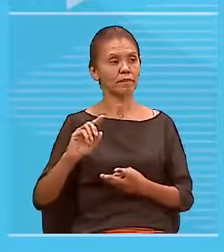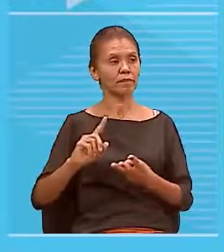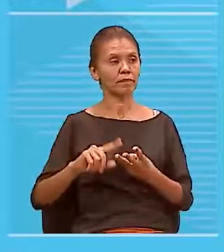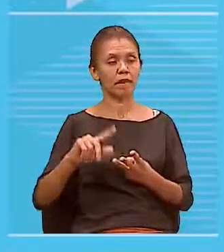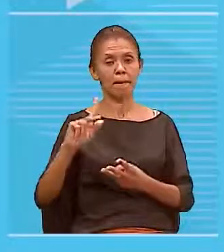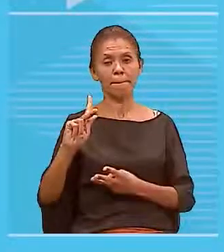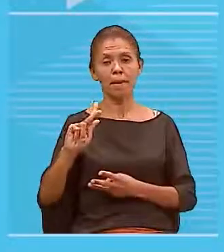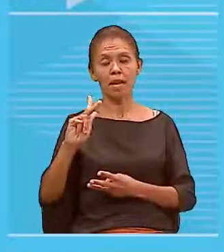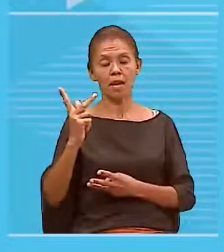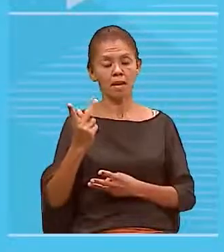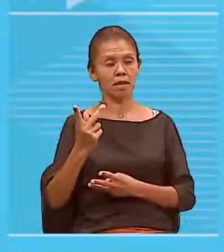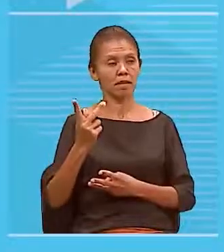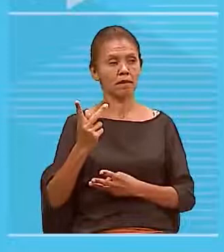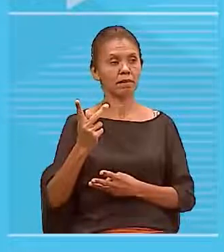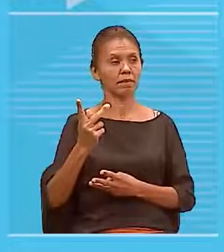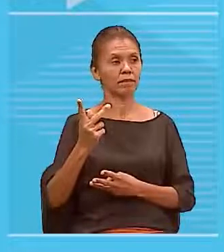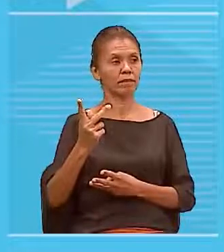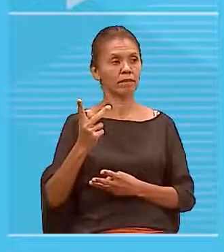pH,